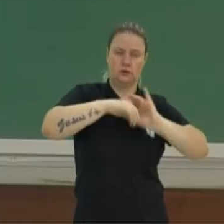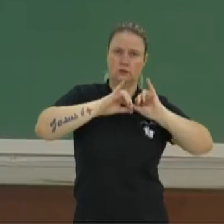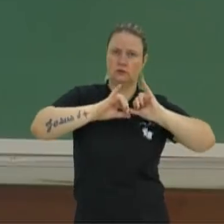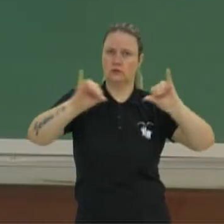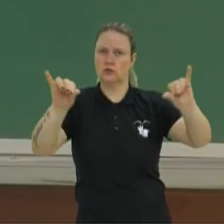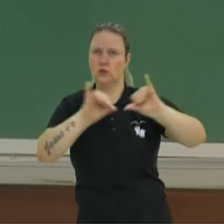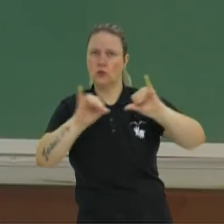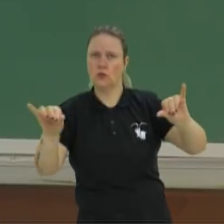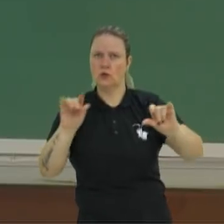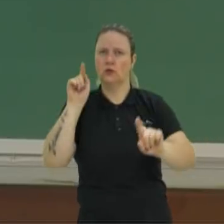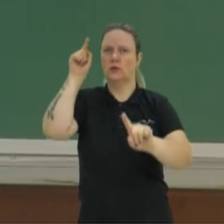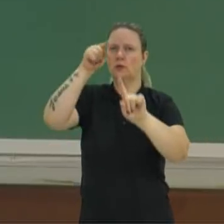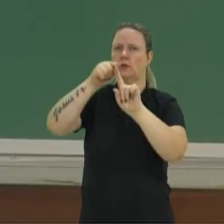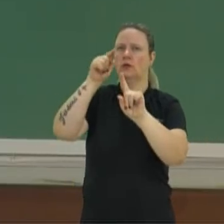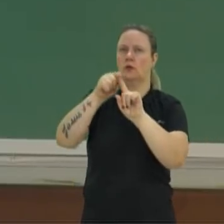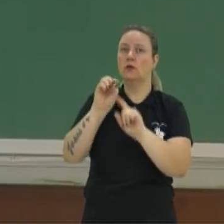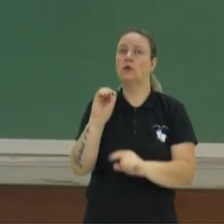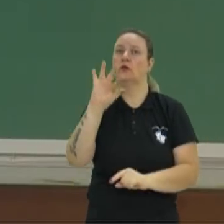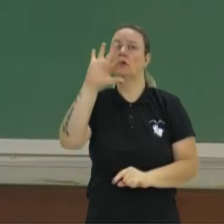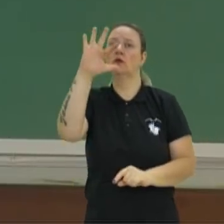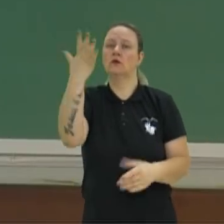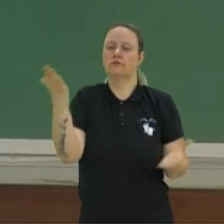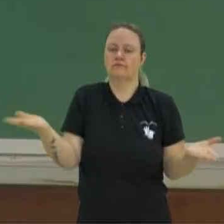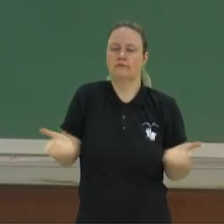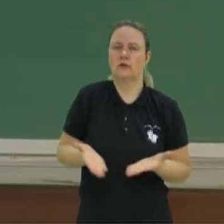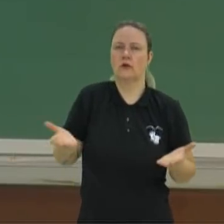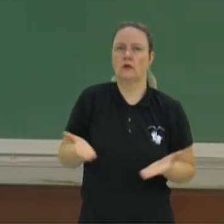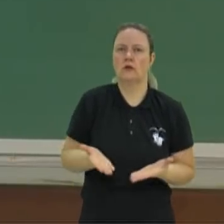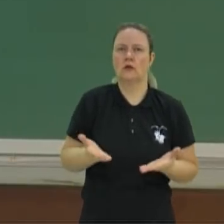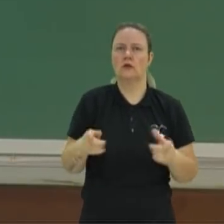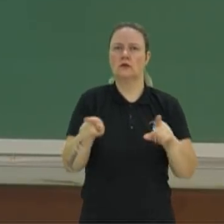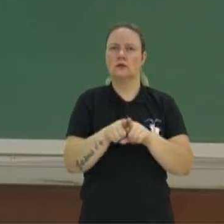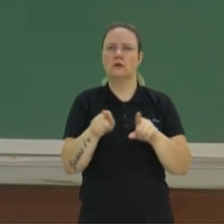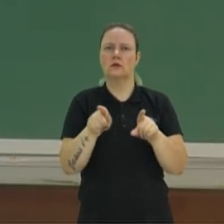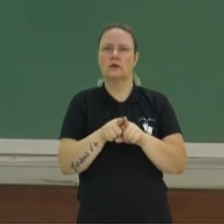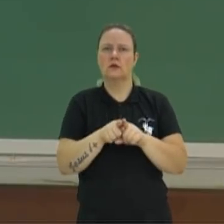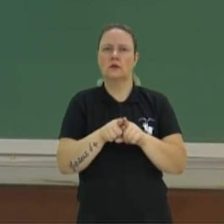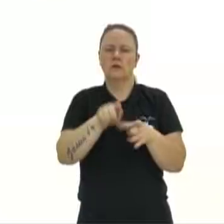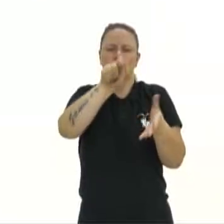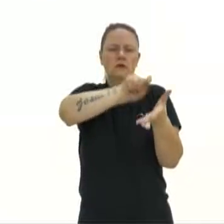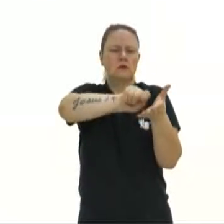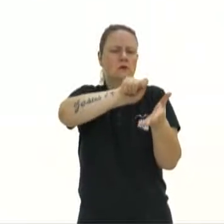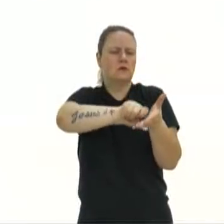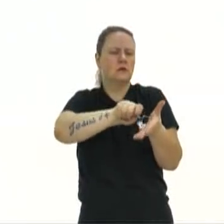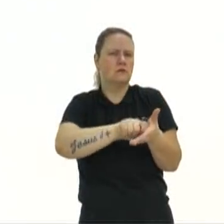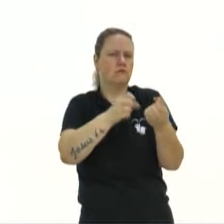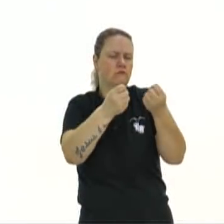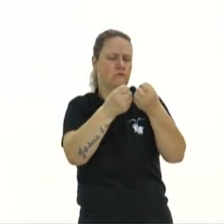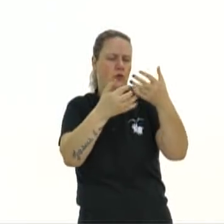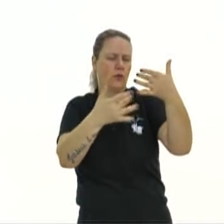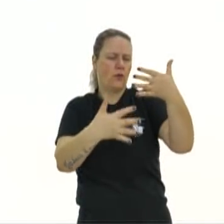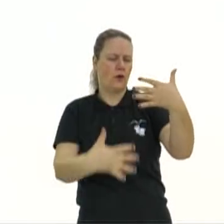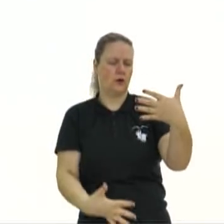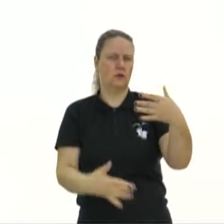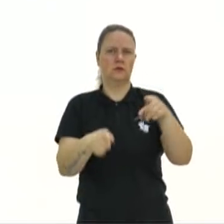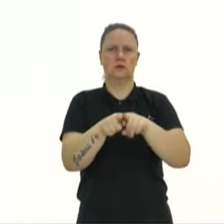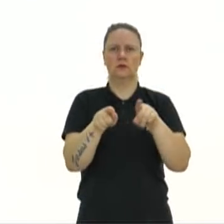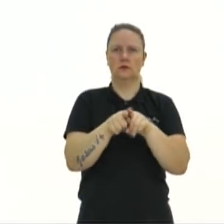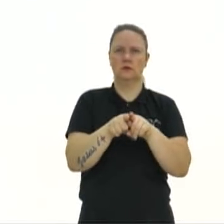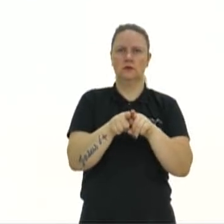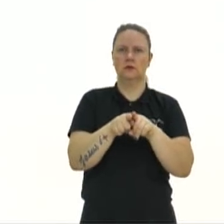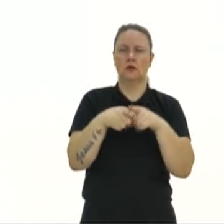finalidade informar um acontecimento atual através de sequências descritivas ou narrativas, com